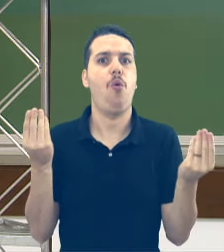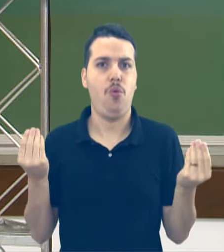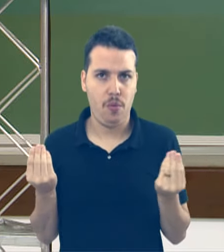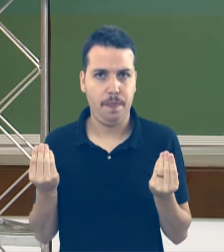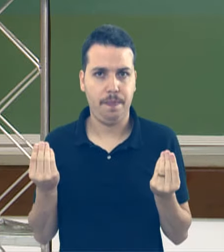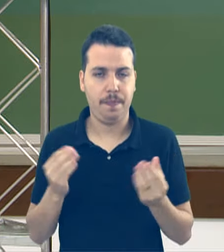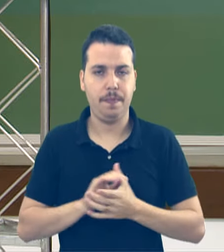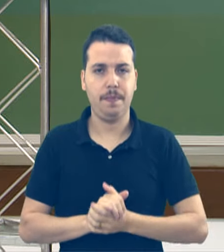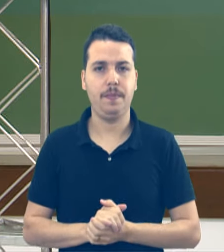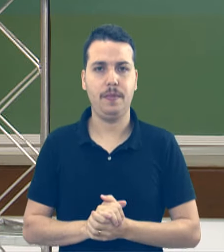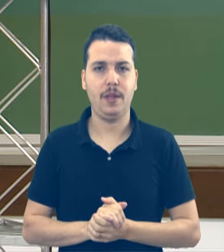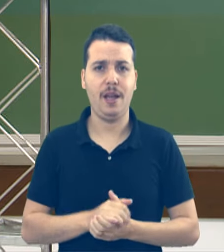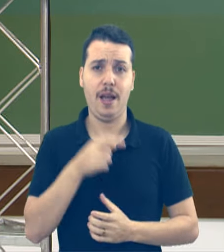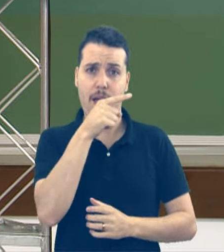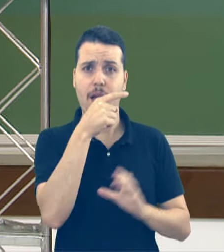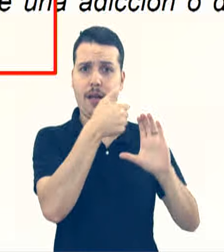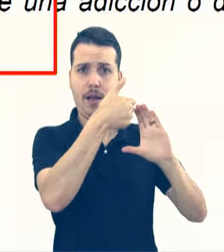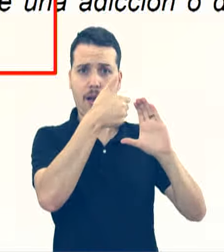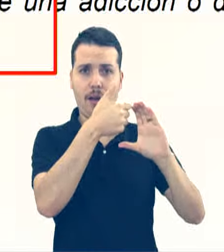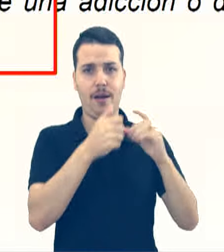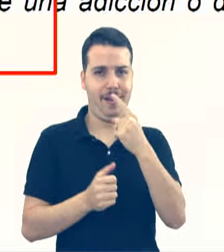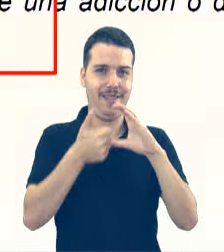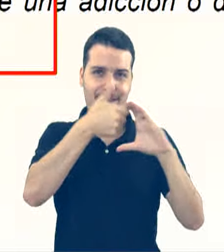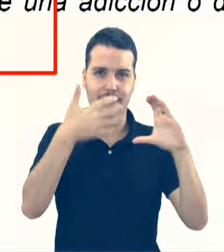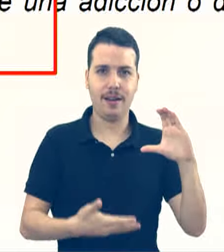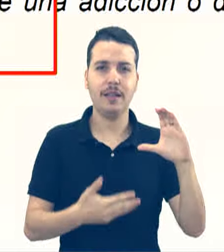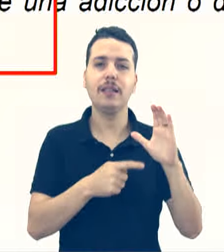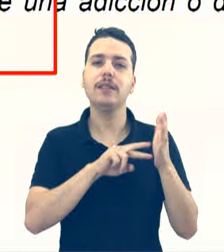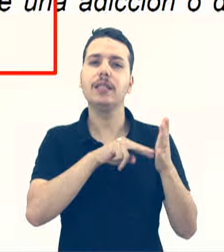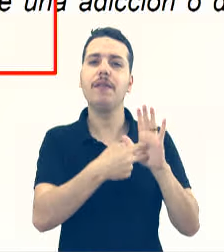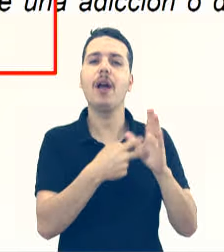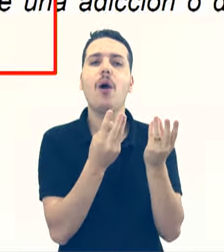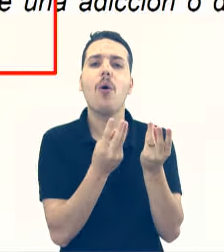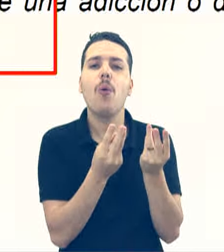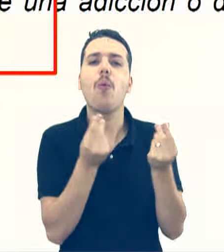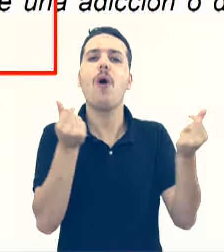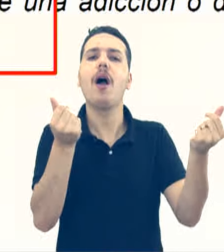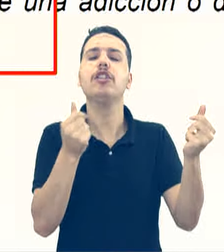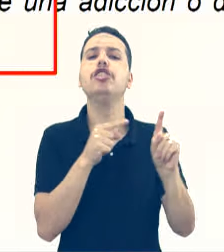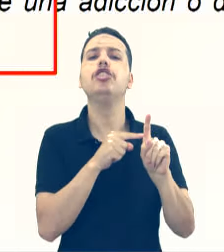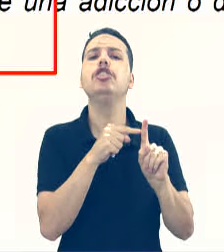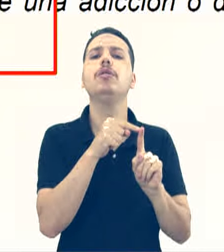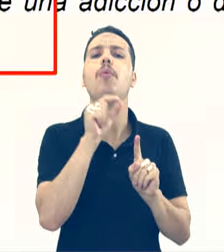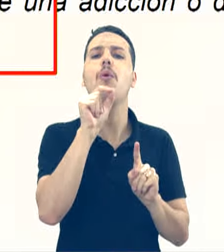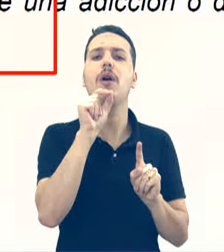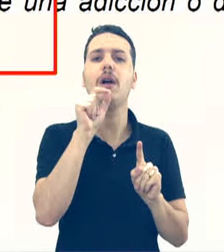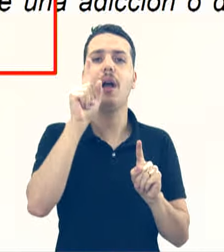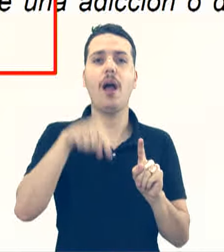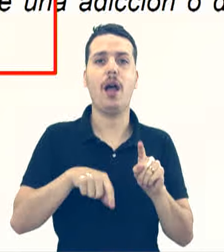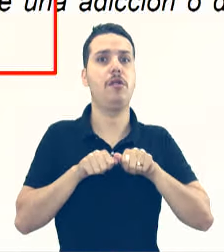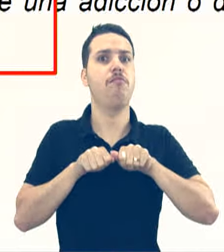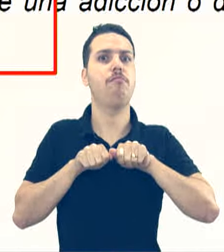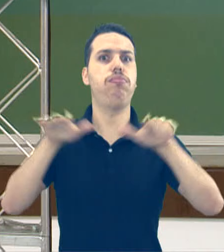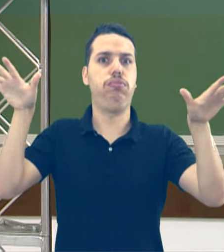Esta caracterização atribui uma qualidade que especifica o tipo de irrupção.